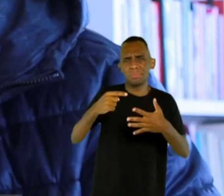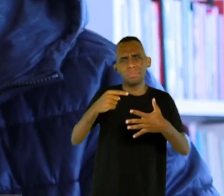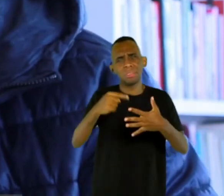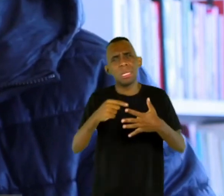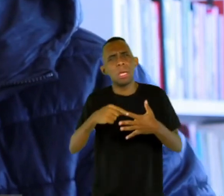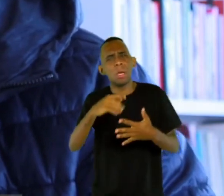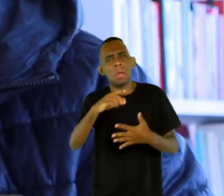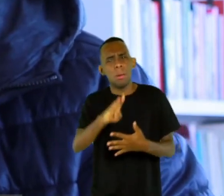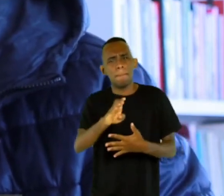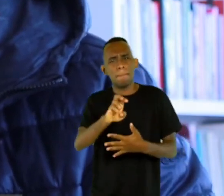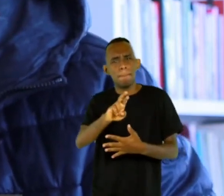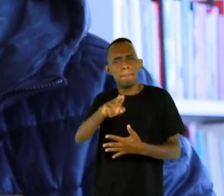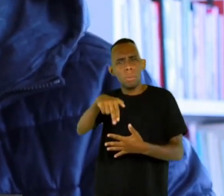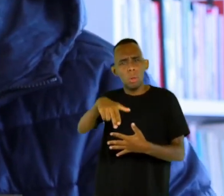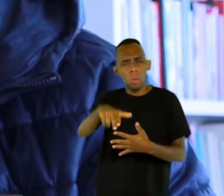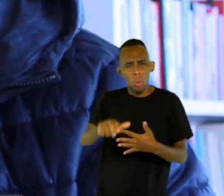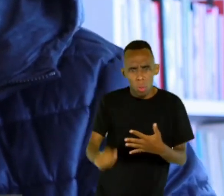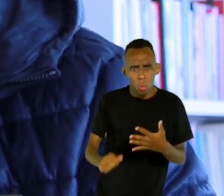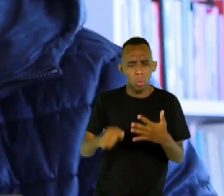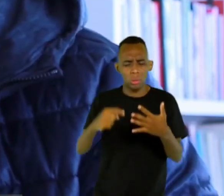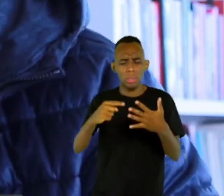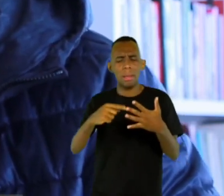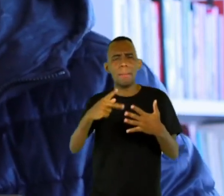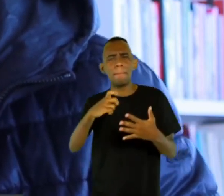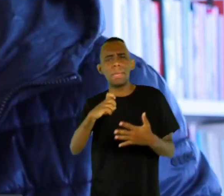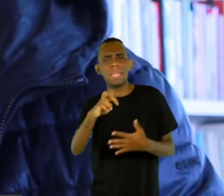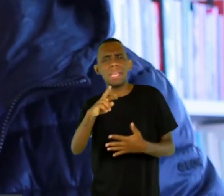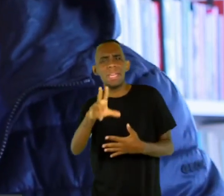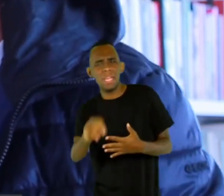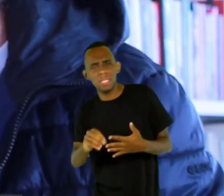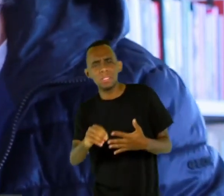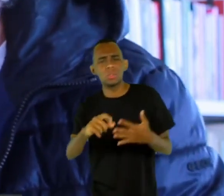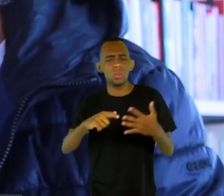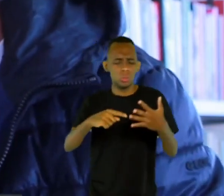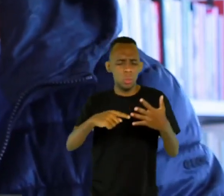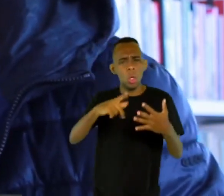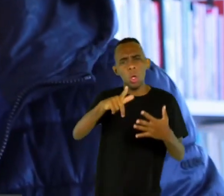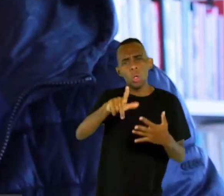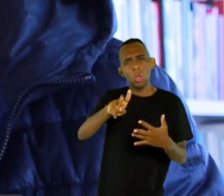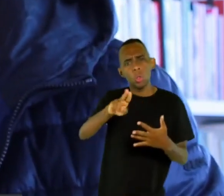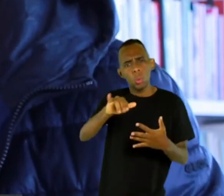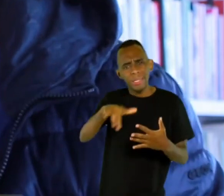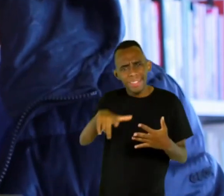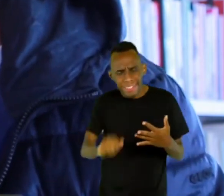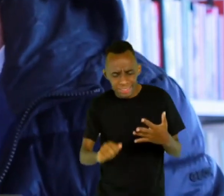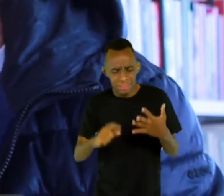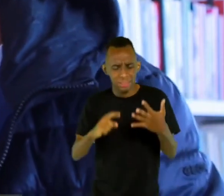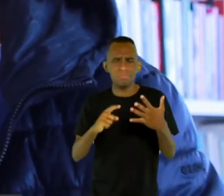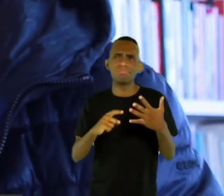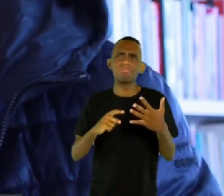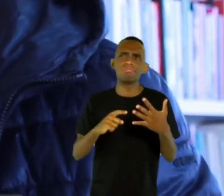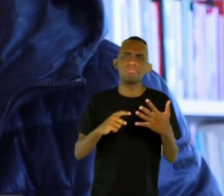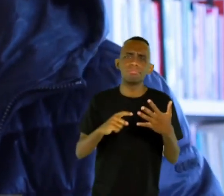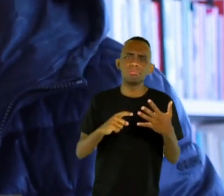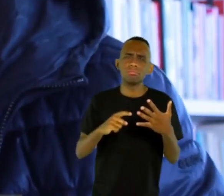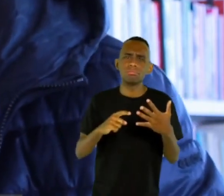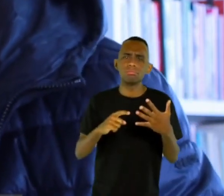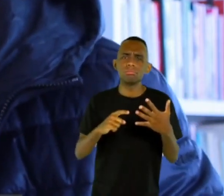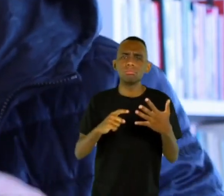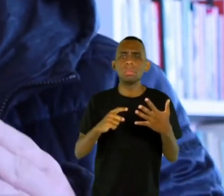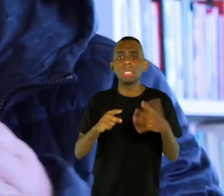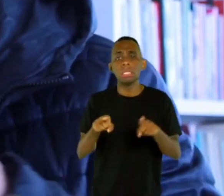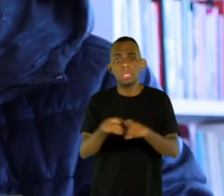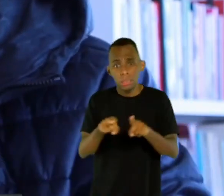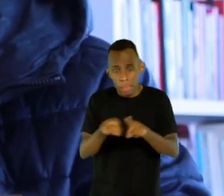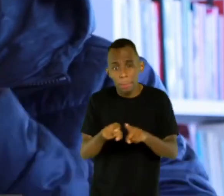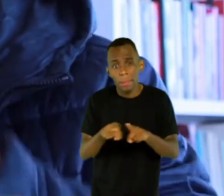Homem, o Pedro Doria, Heloísa Starling e mais alguma pessoa para falar sobre a adolescência,